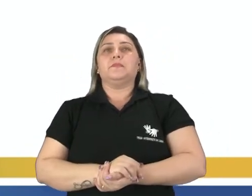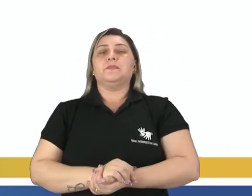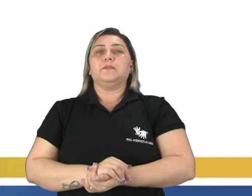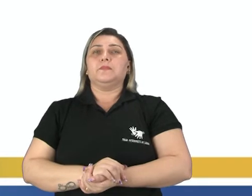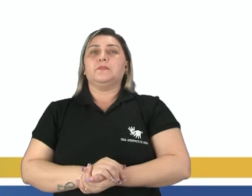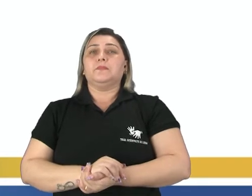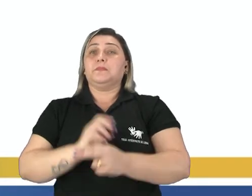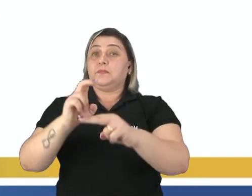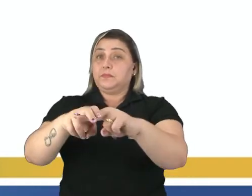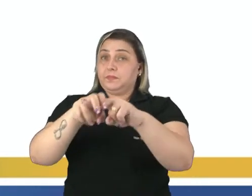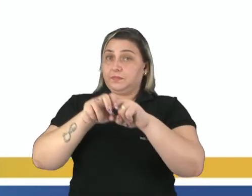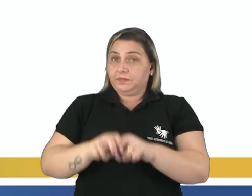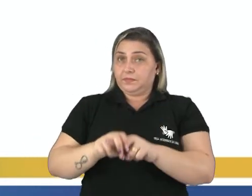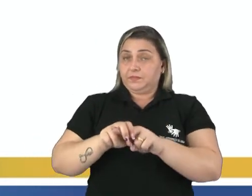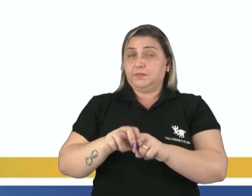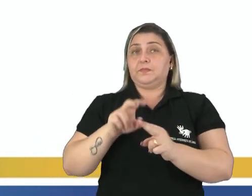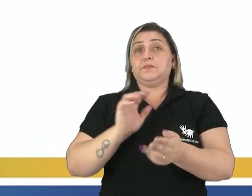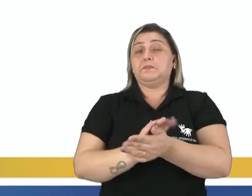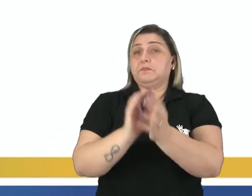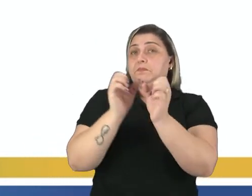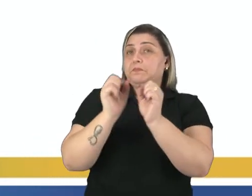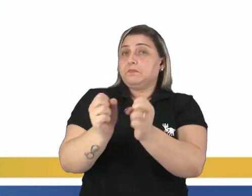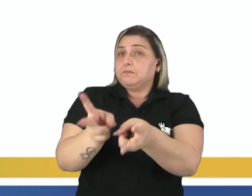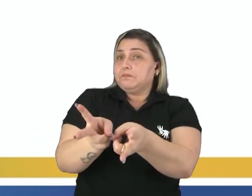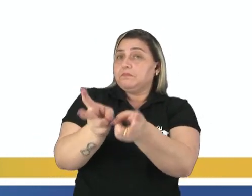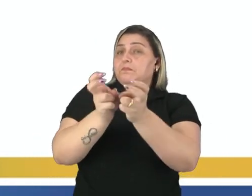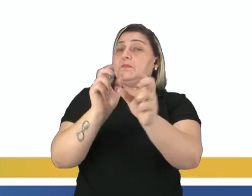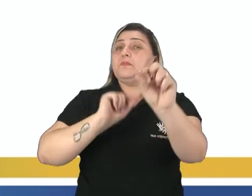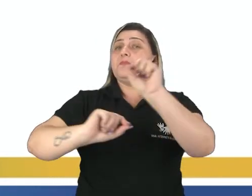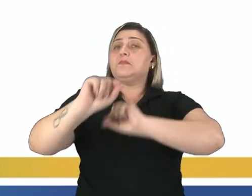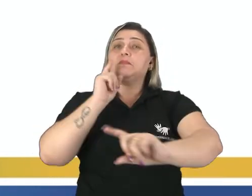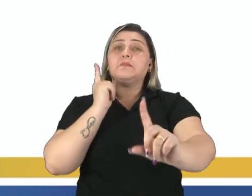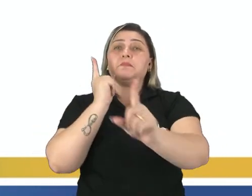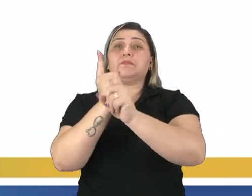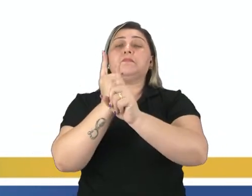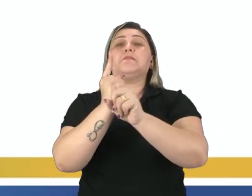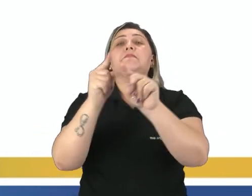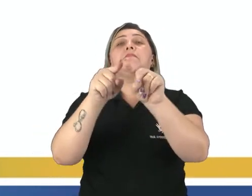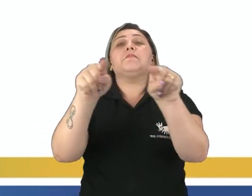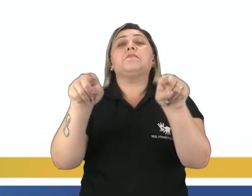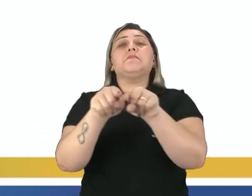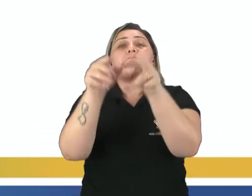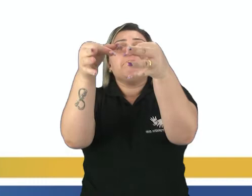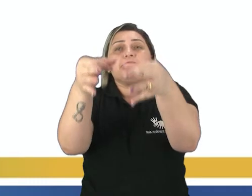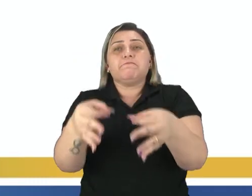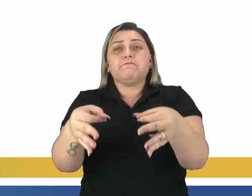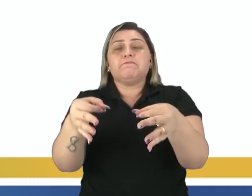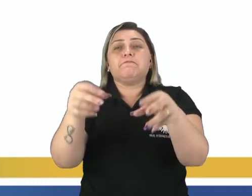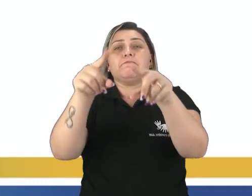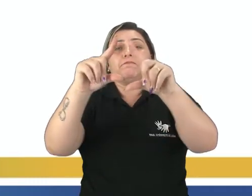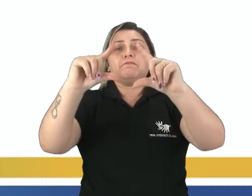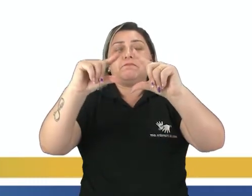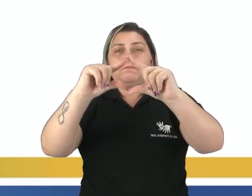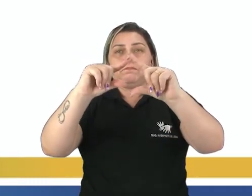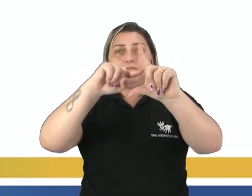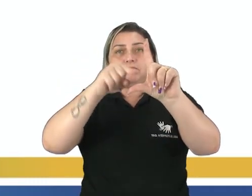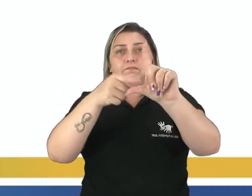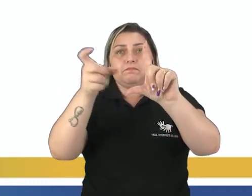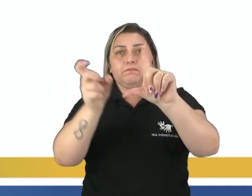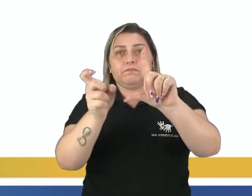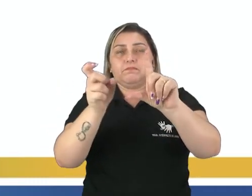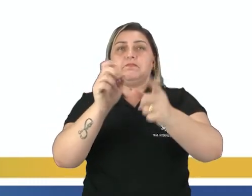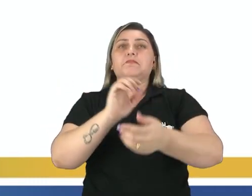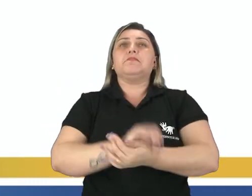graus. Portanto, podemos perceber que encontramos a medida correta aí do ângulo x.